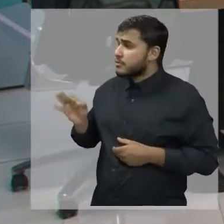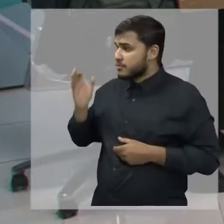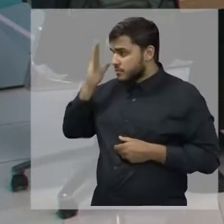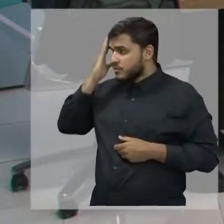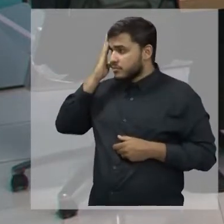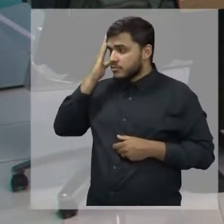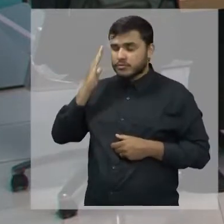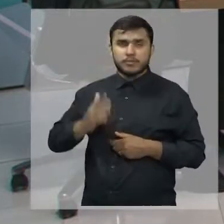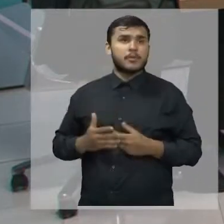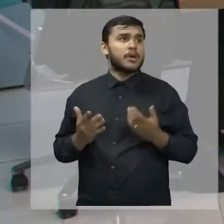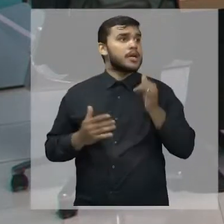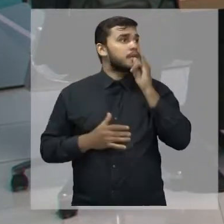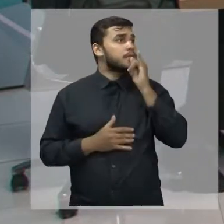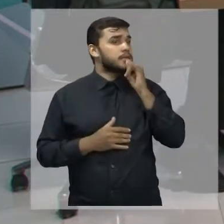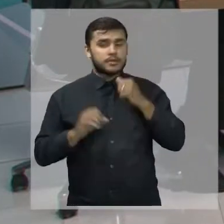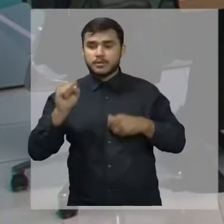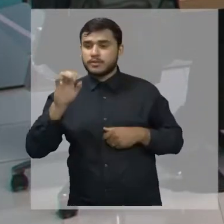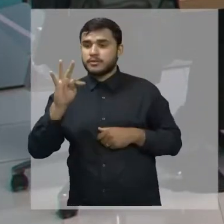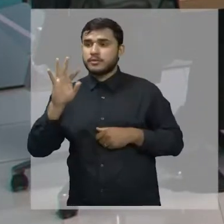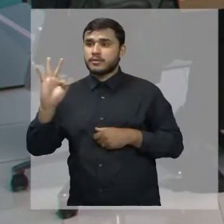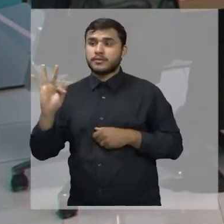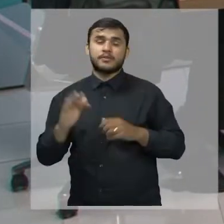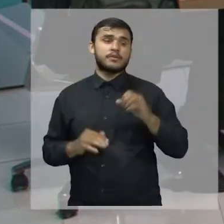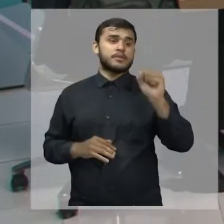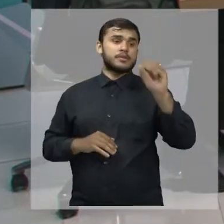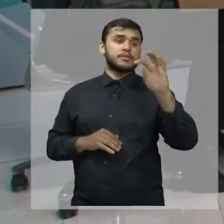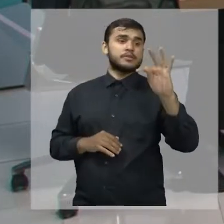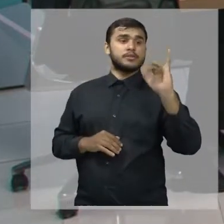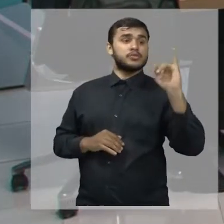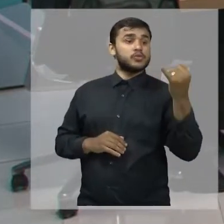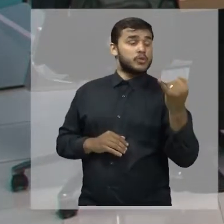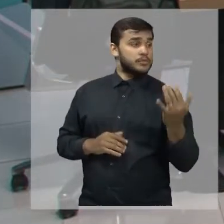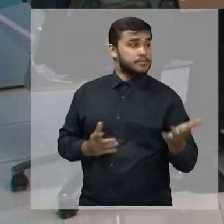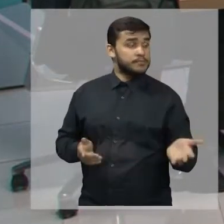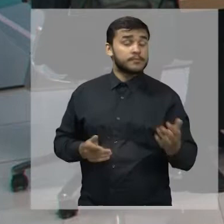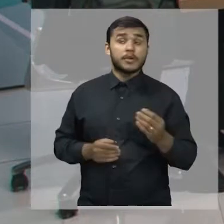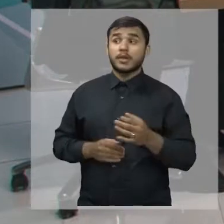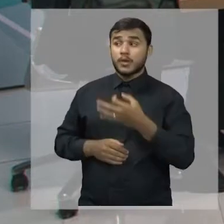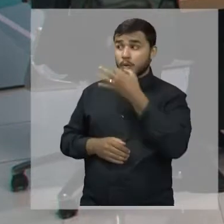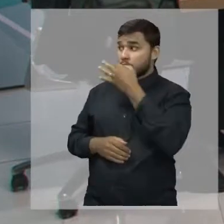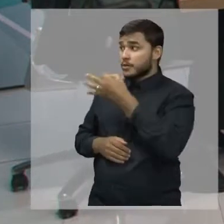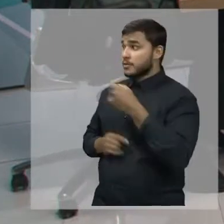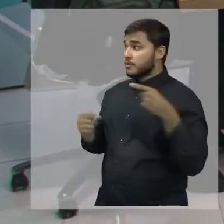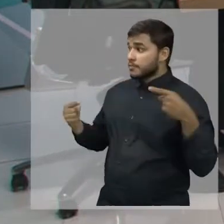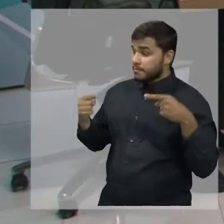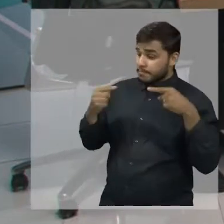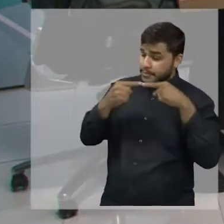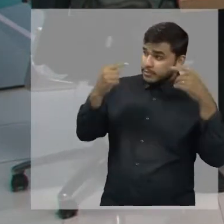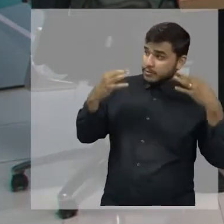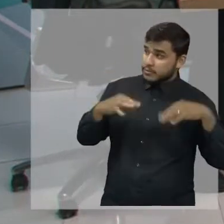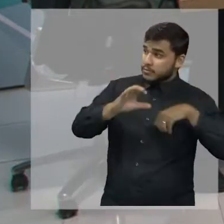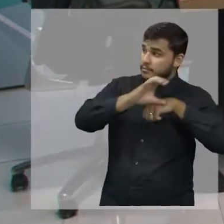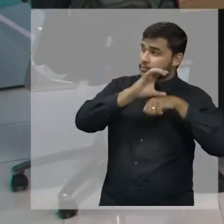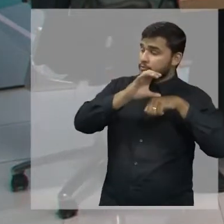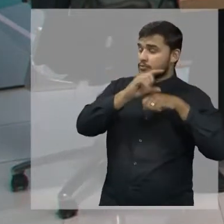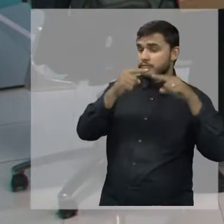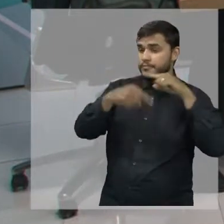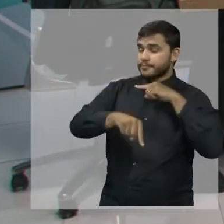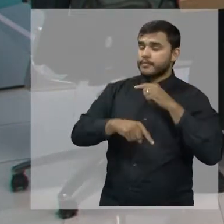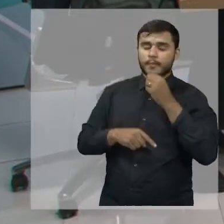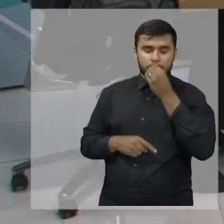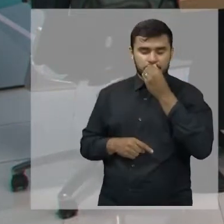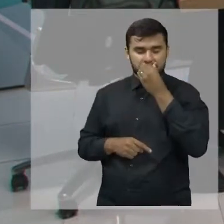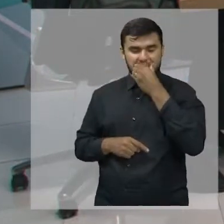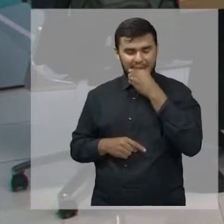e o STF não senta ninguém. Não, aí é que está, se eu tiver violação na Constituição. Aí o ministro Joaquim Barbosa fez um